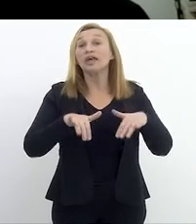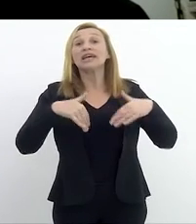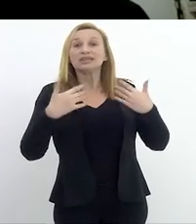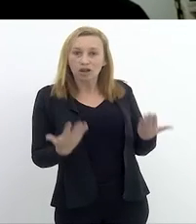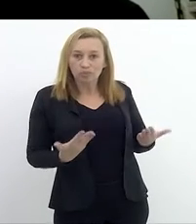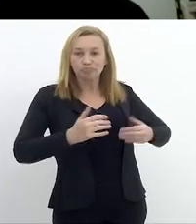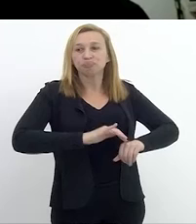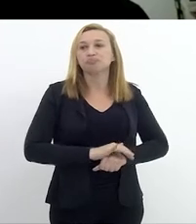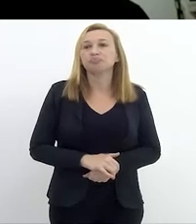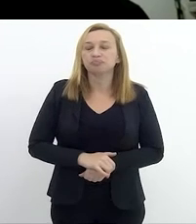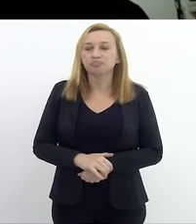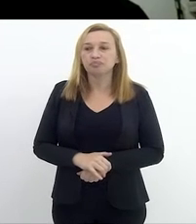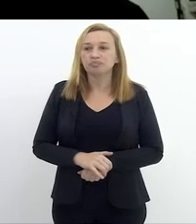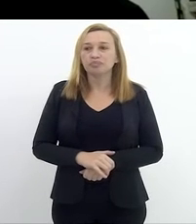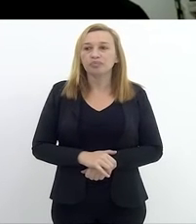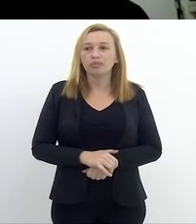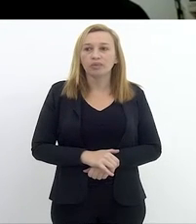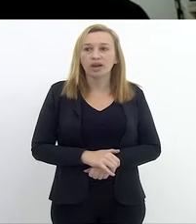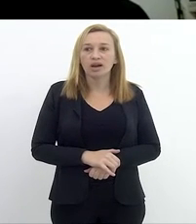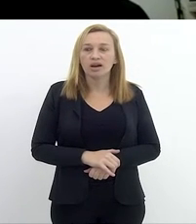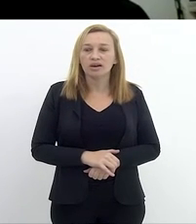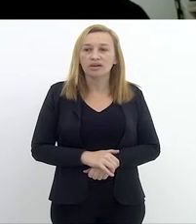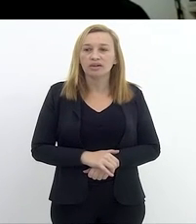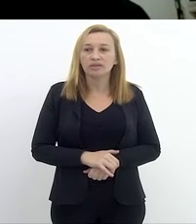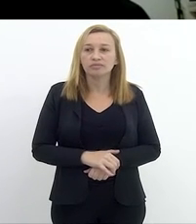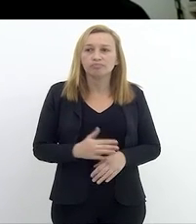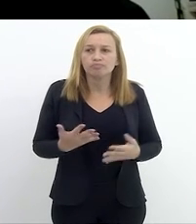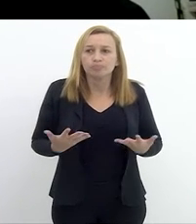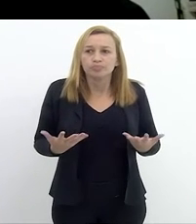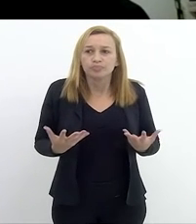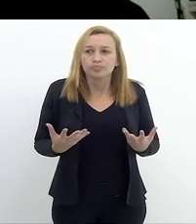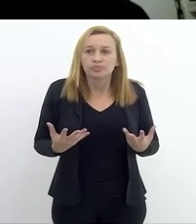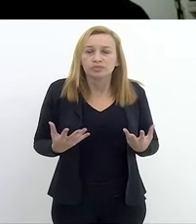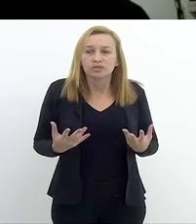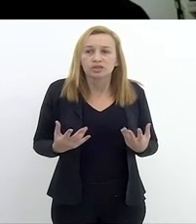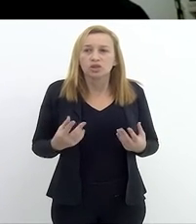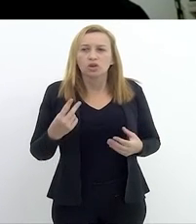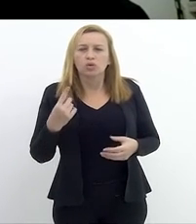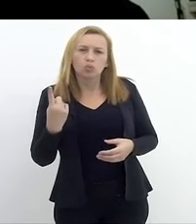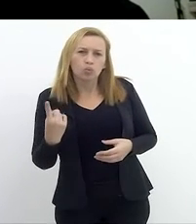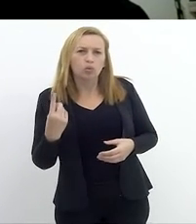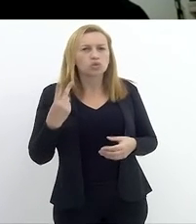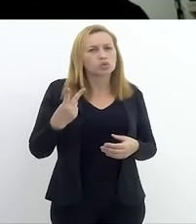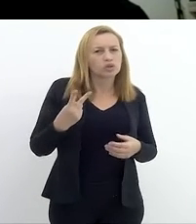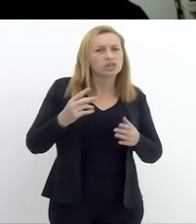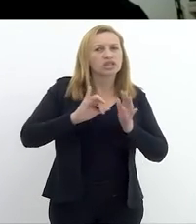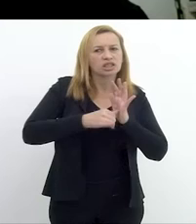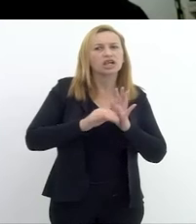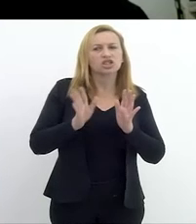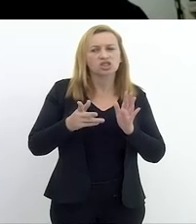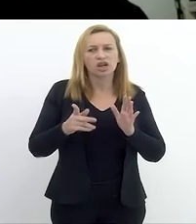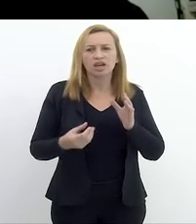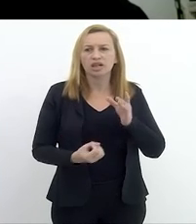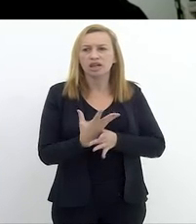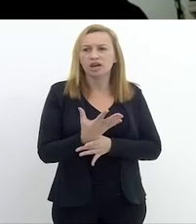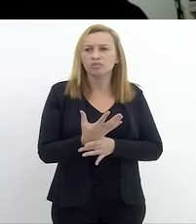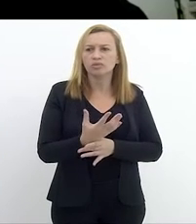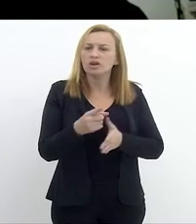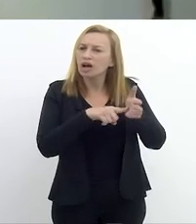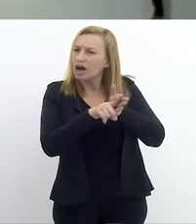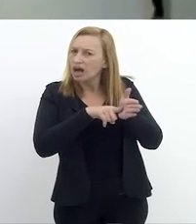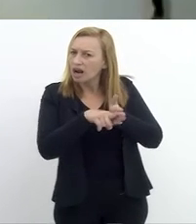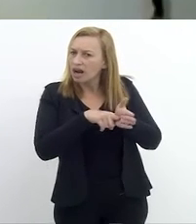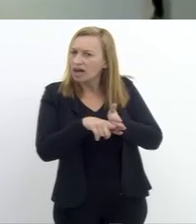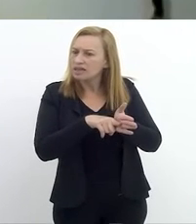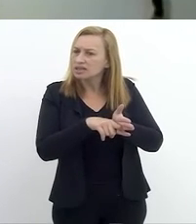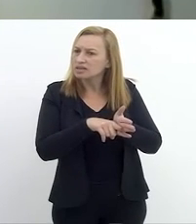Então, esse edital e mais um ou dois editais que nós lançamos, eles têm a ver com uma análise que foi feita,